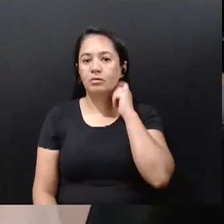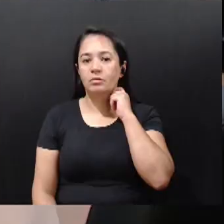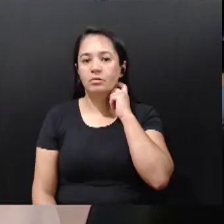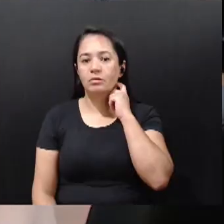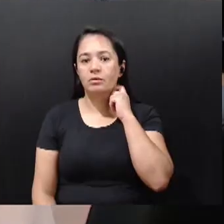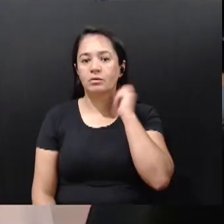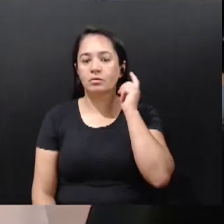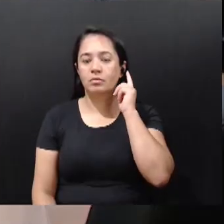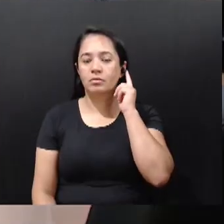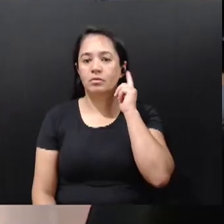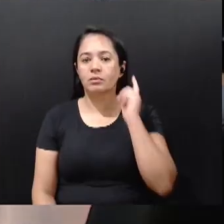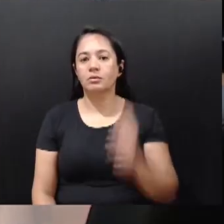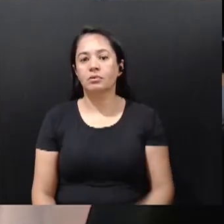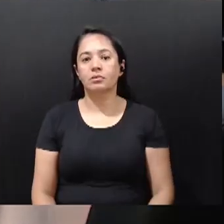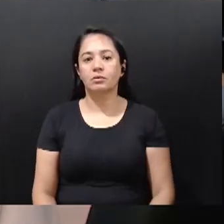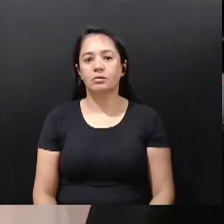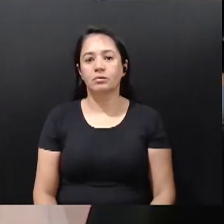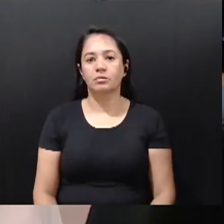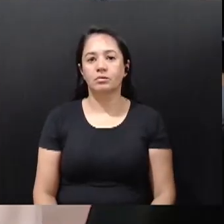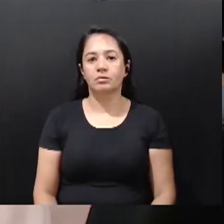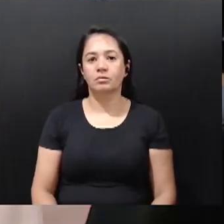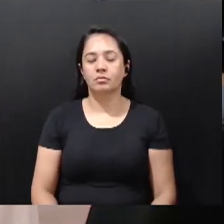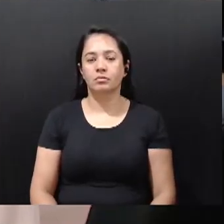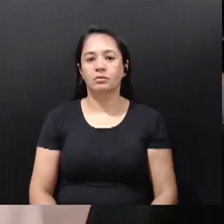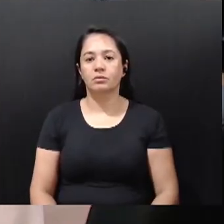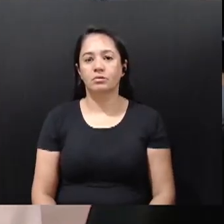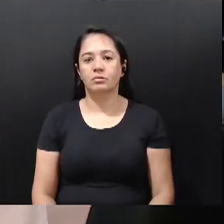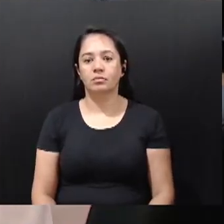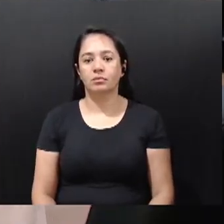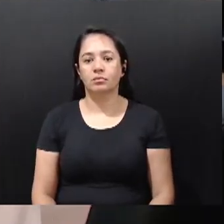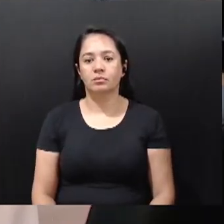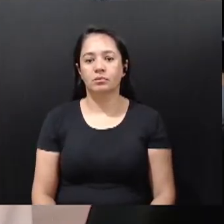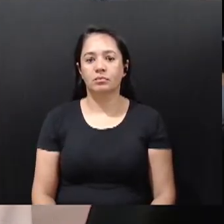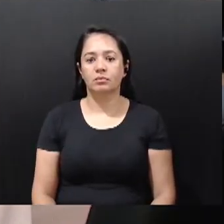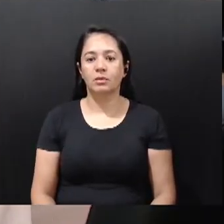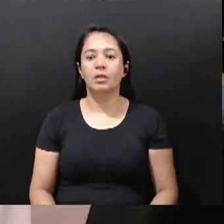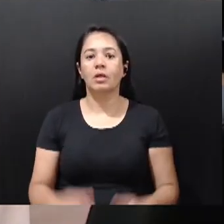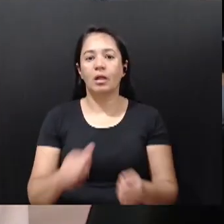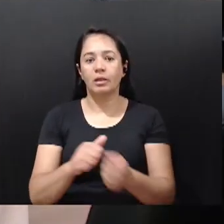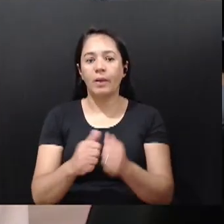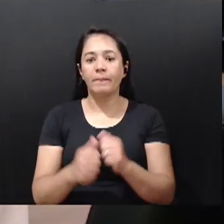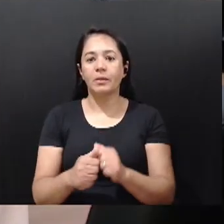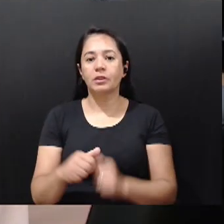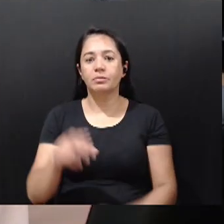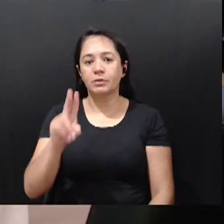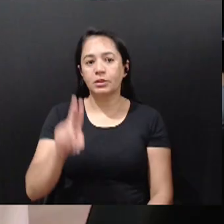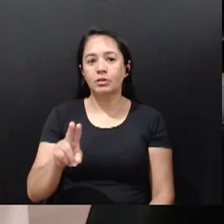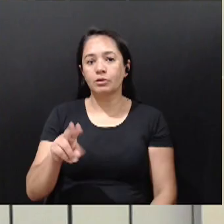últimos 5 anos, para que a gente possa fazer uma reparação adequada para quem utiliza o transporte público.